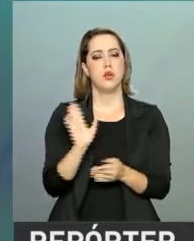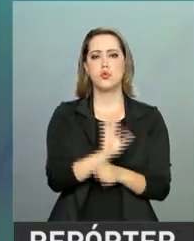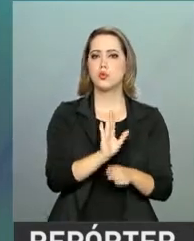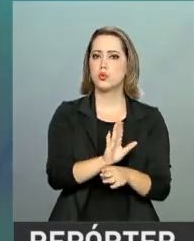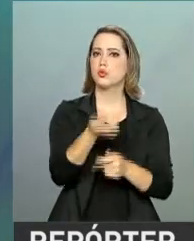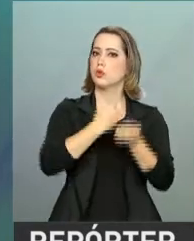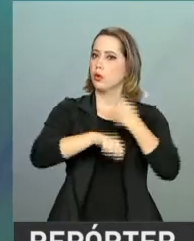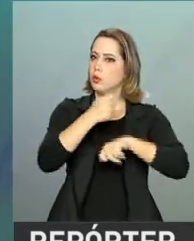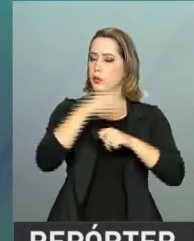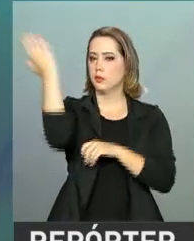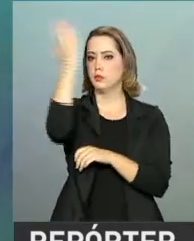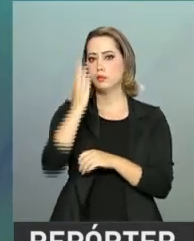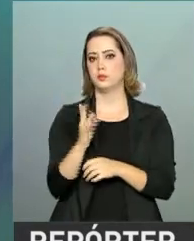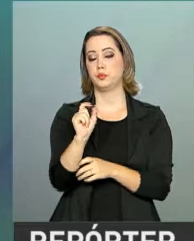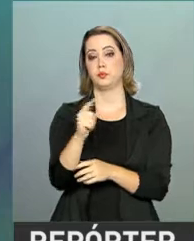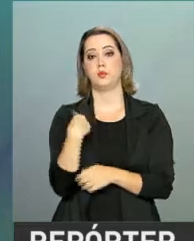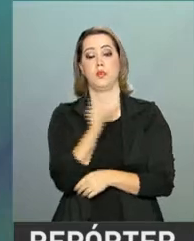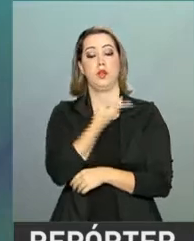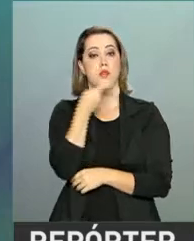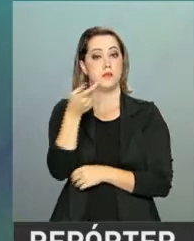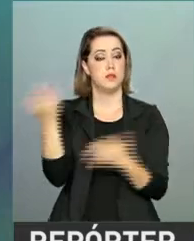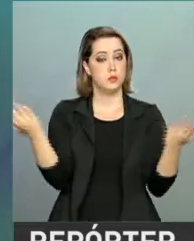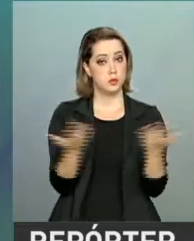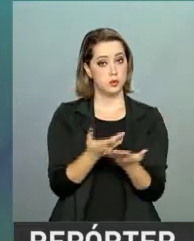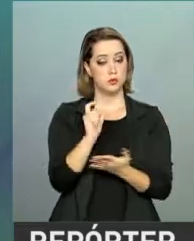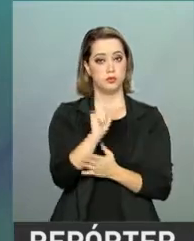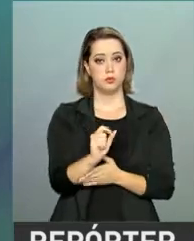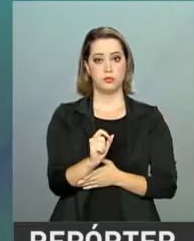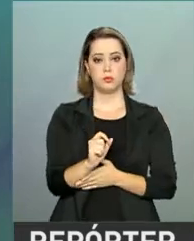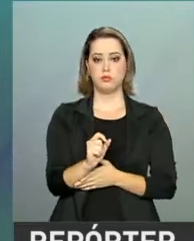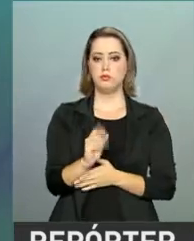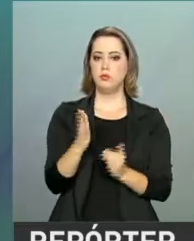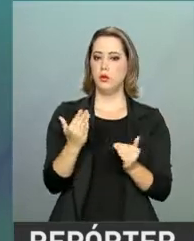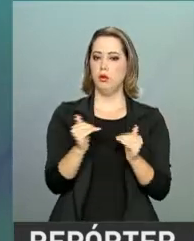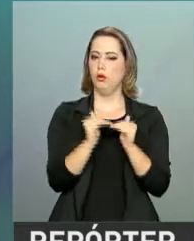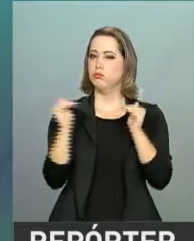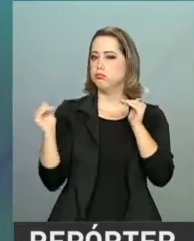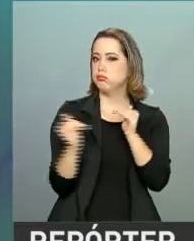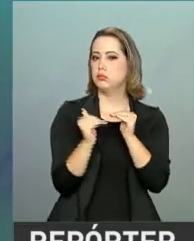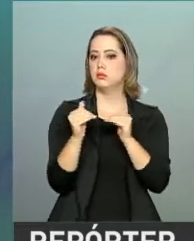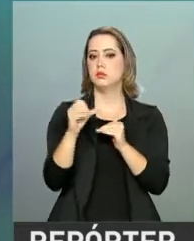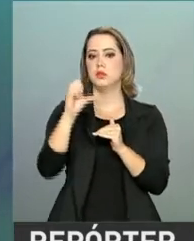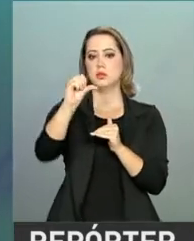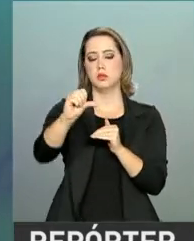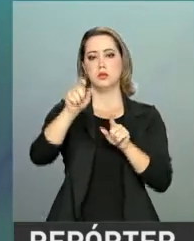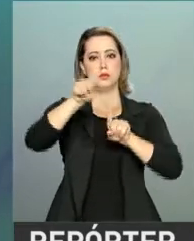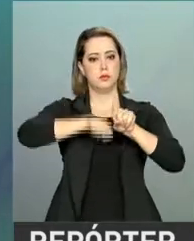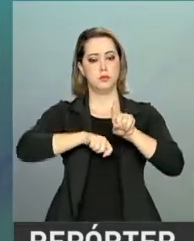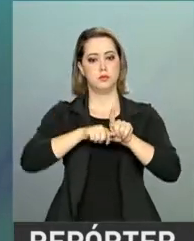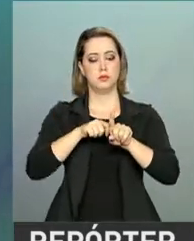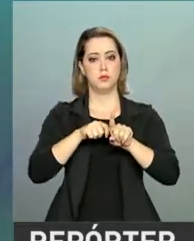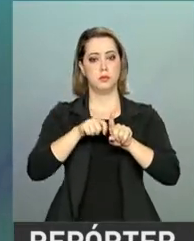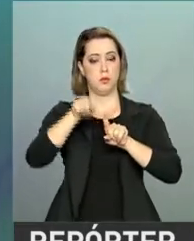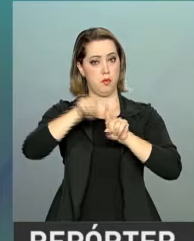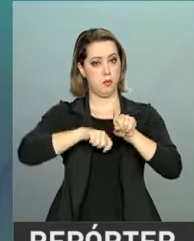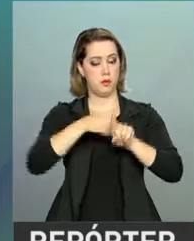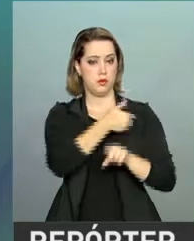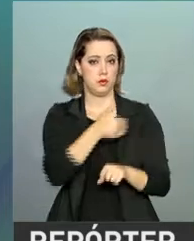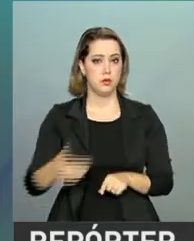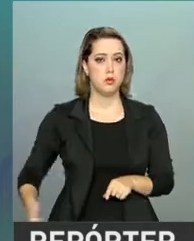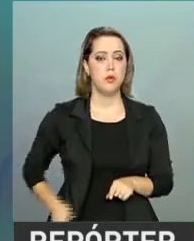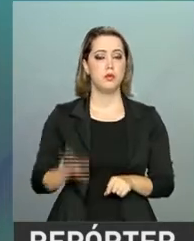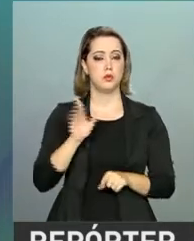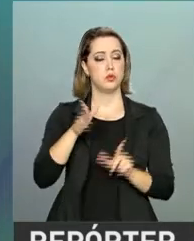dizemos aqui nós estamos hoje em menos de nove meses conseguindo reduzir